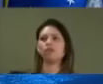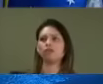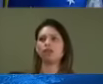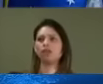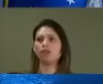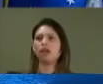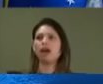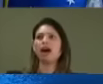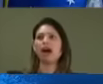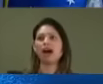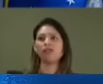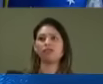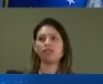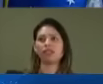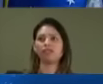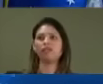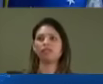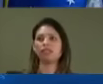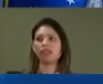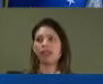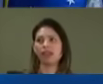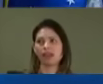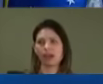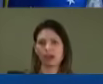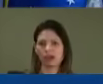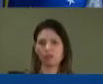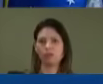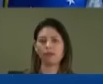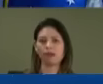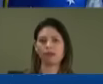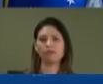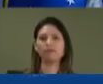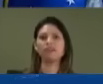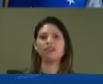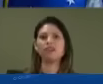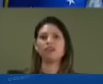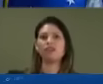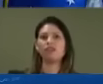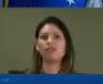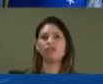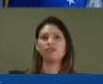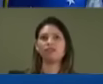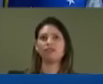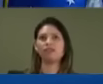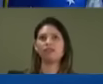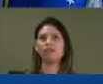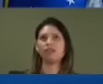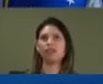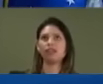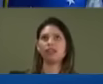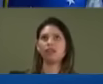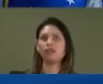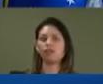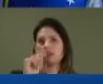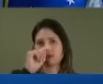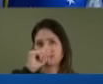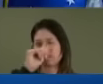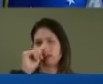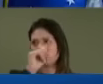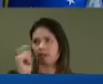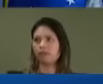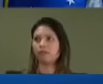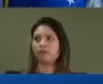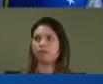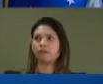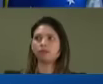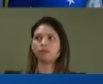de uma extraordinária e extremamente equipe eficaz em todos os sentidos. E permitam-me